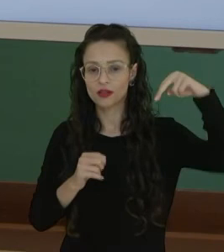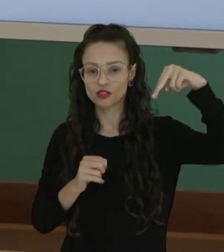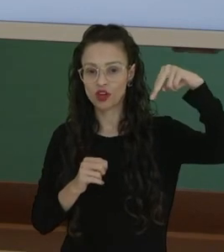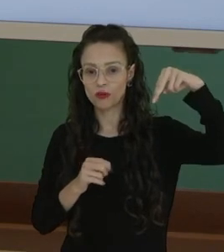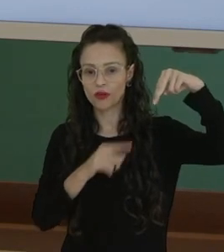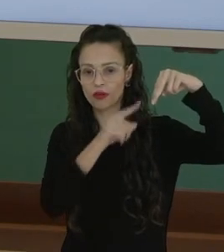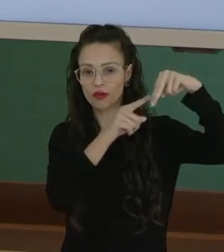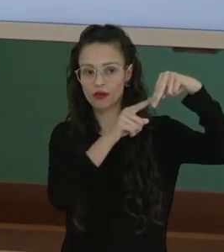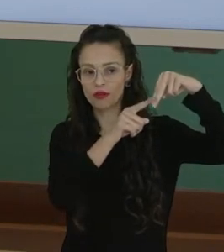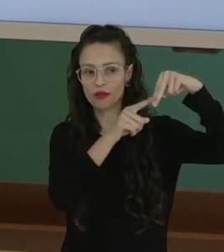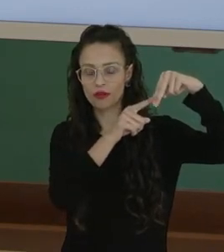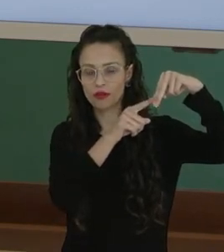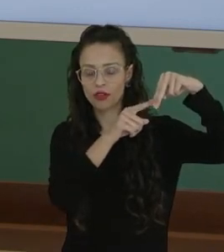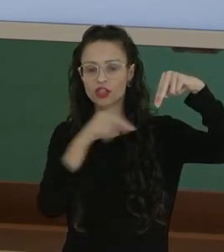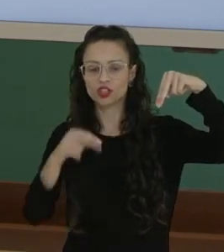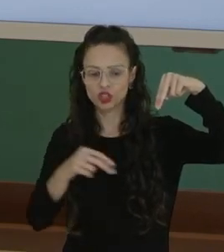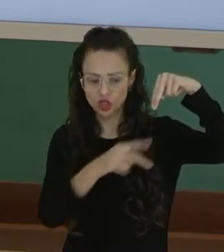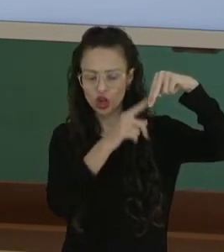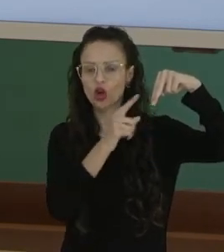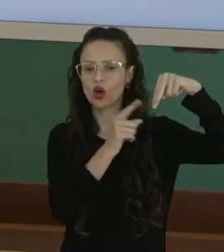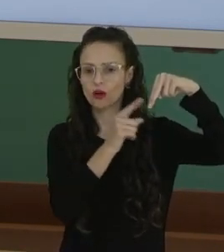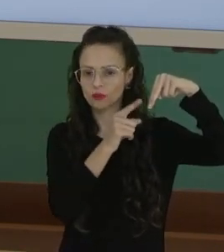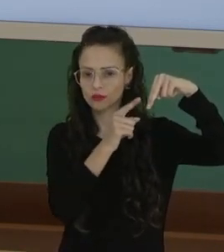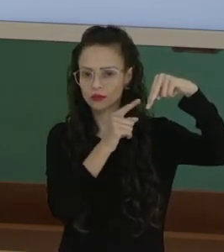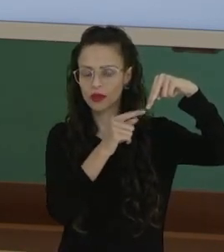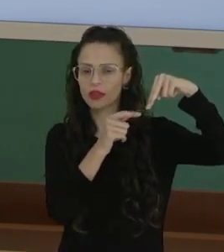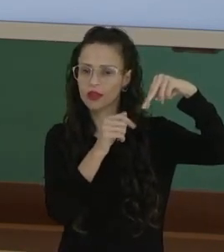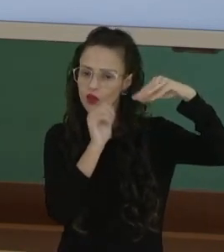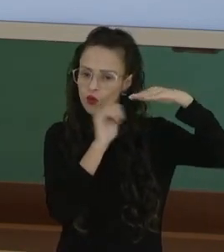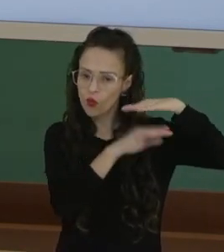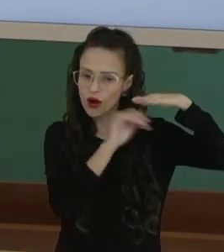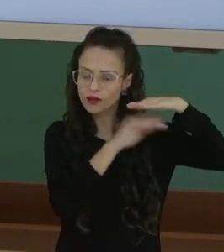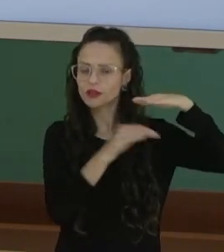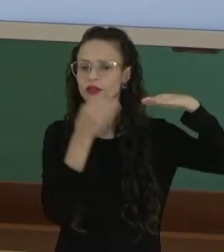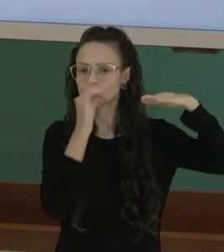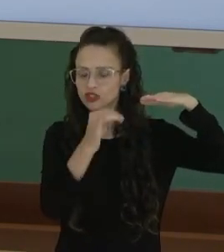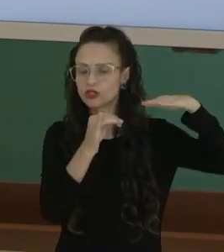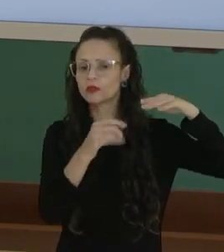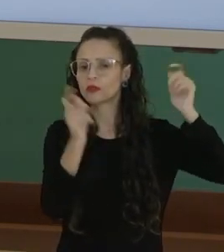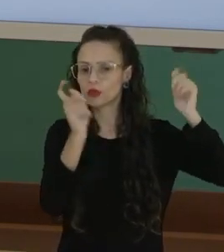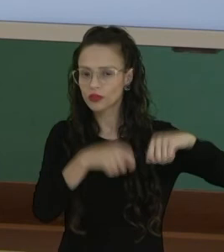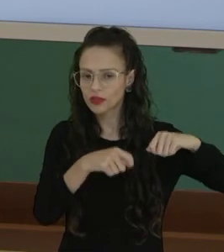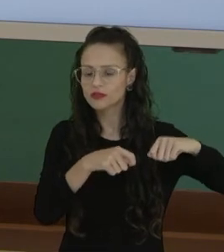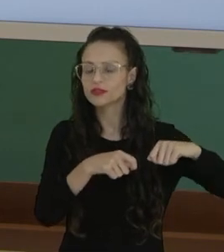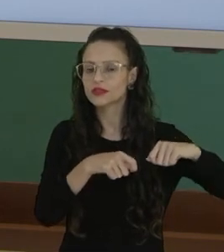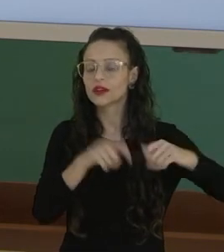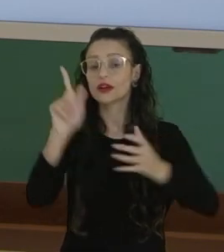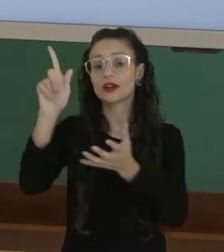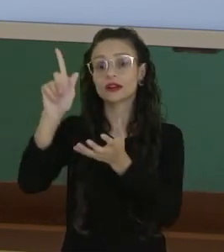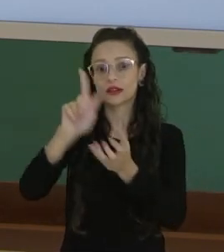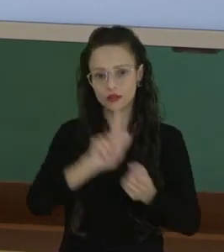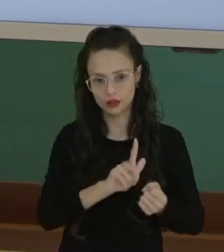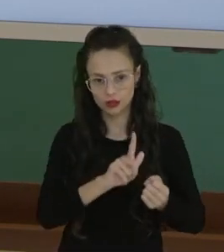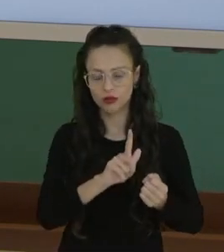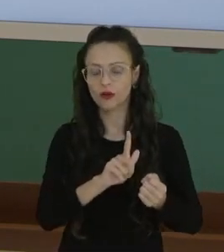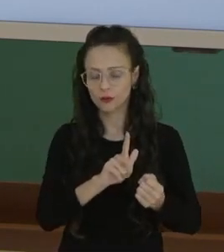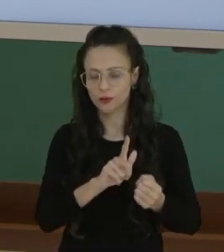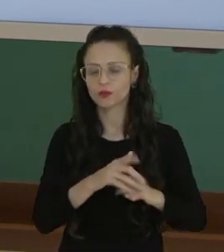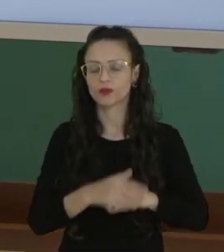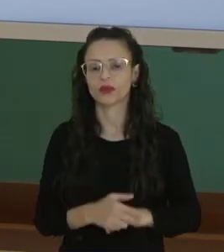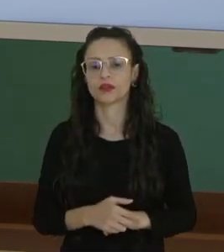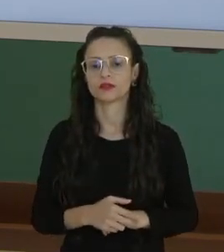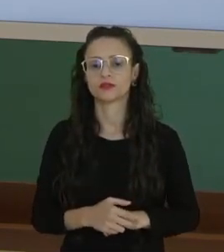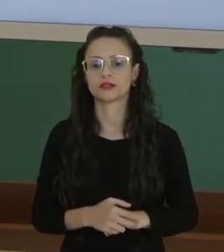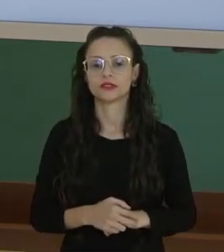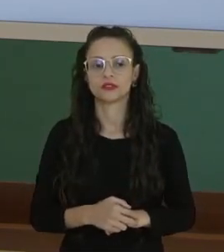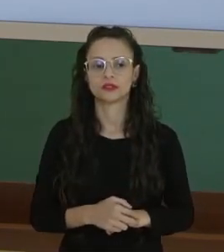rampa, certo? Então, ele está armazenando um tipo de energia que a gente vai ver para frente, que se chama energia potencial gravitacional,